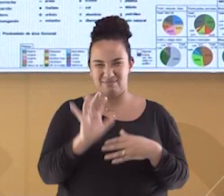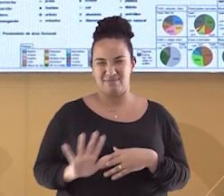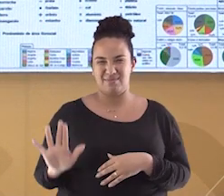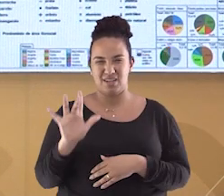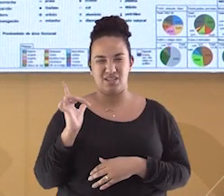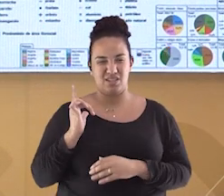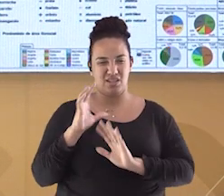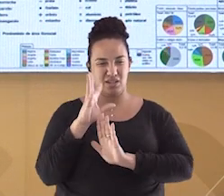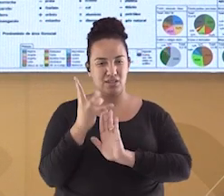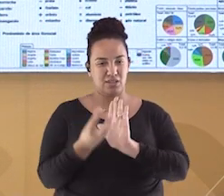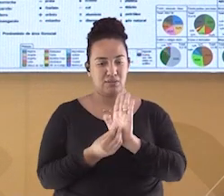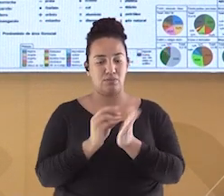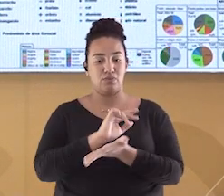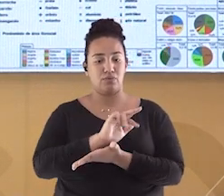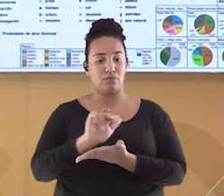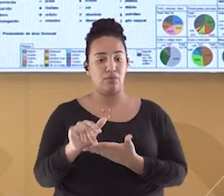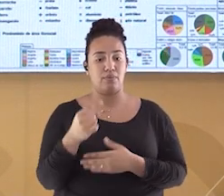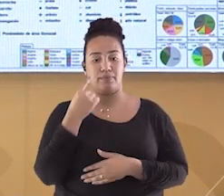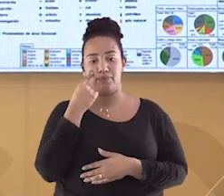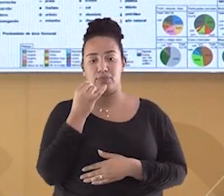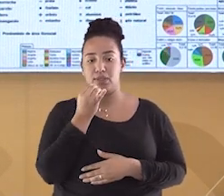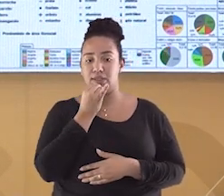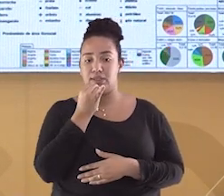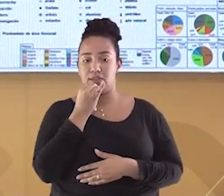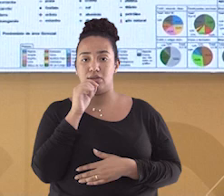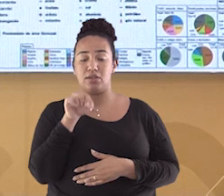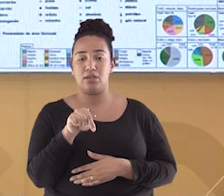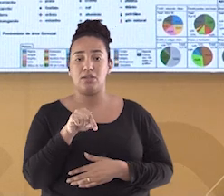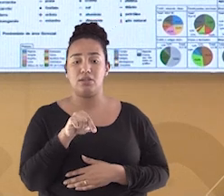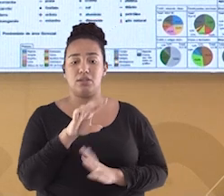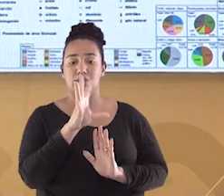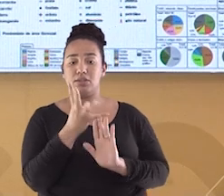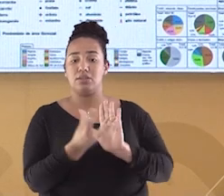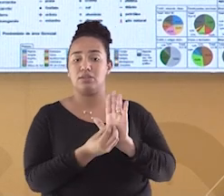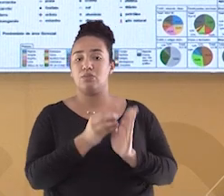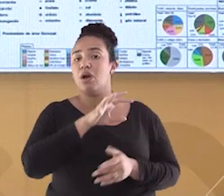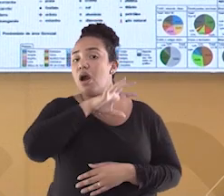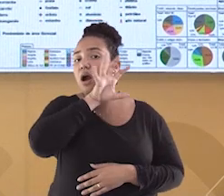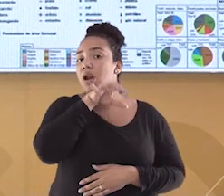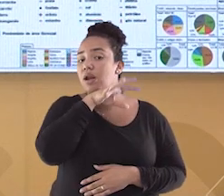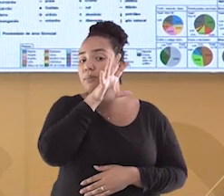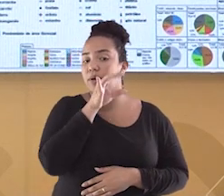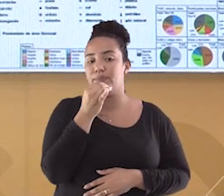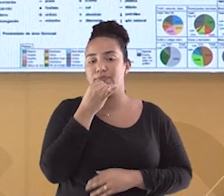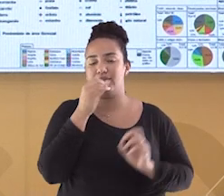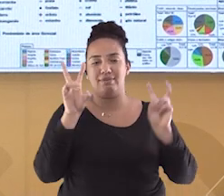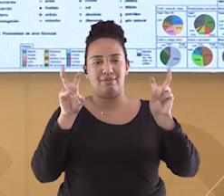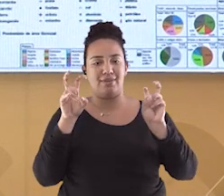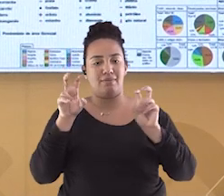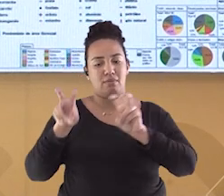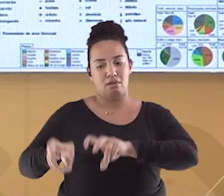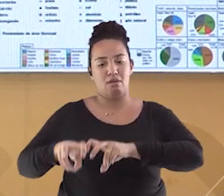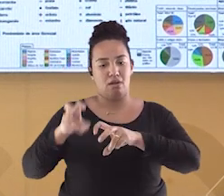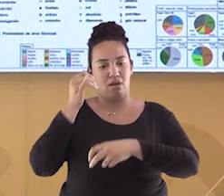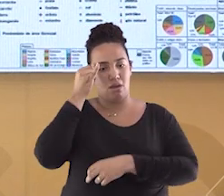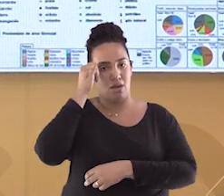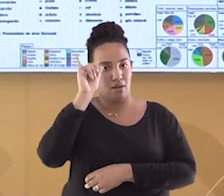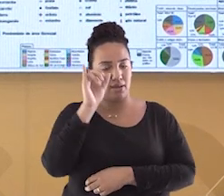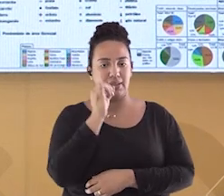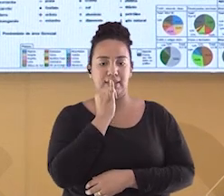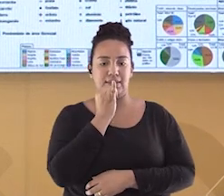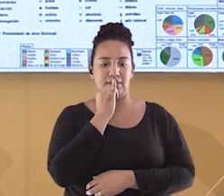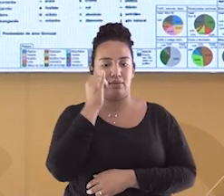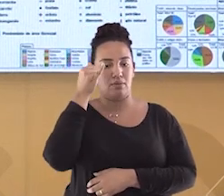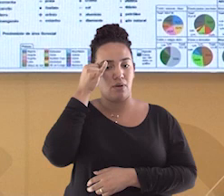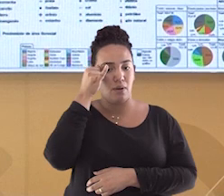aqui, né? Como, por exemplo, os símbolos de animais, para falar da agropecuária de